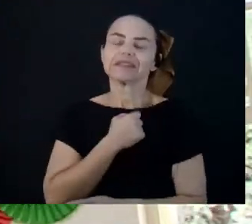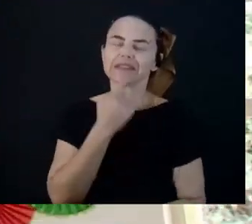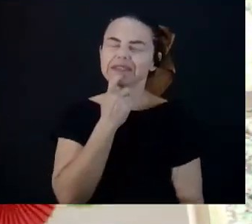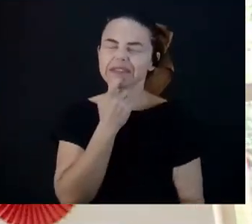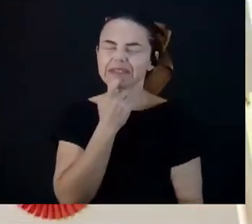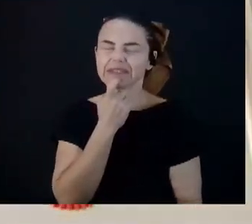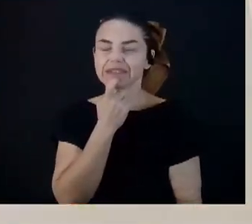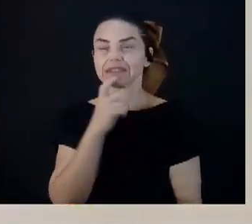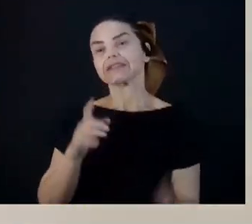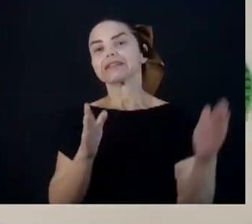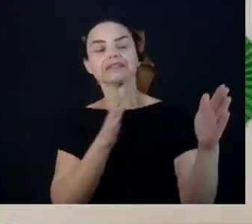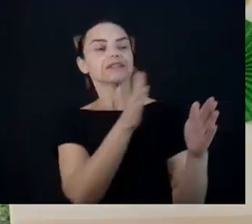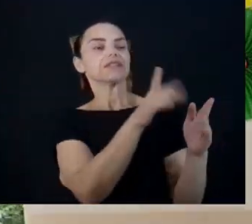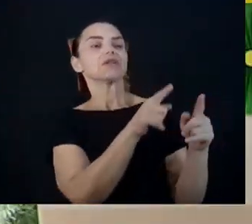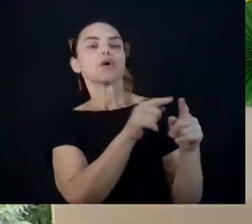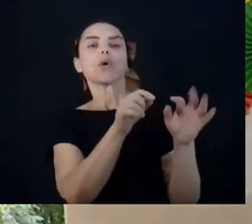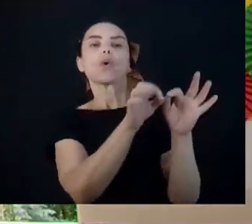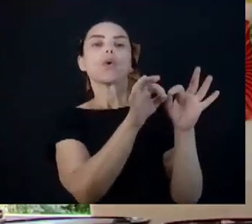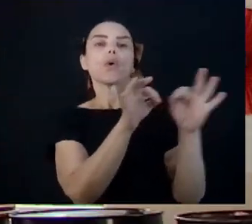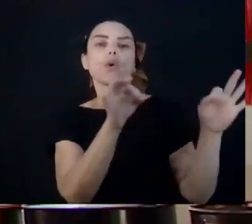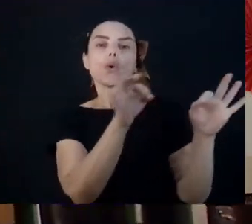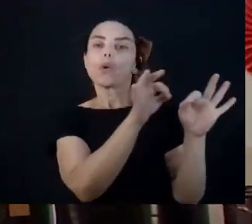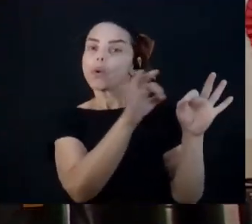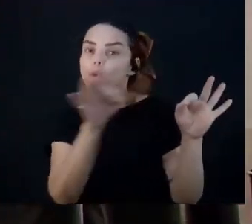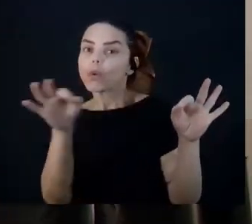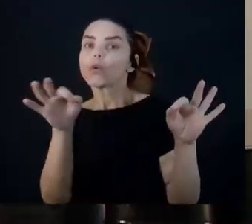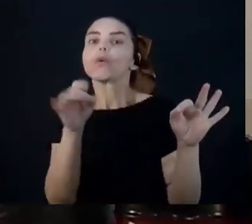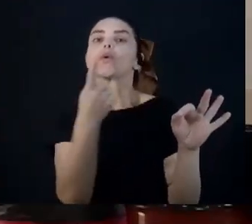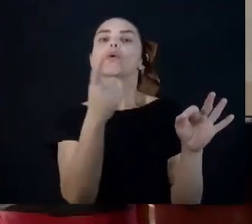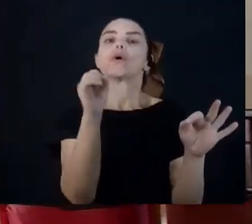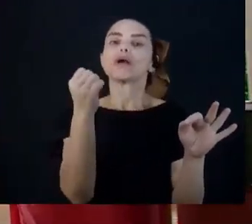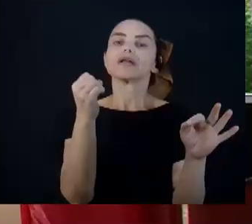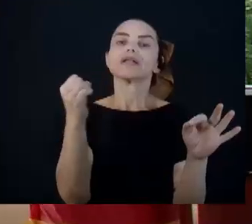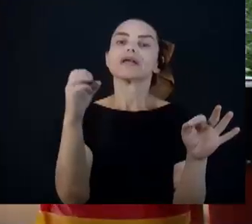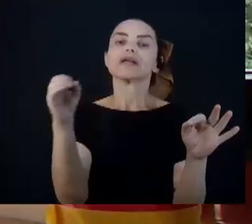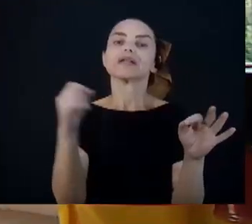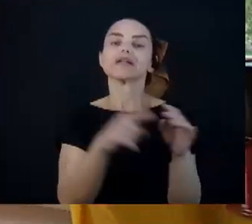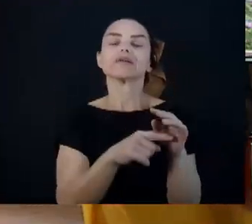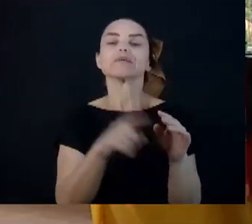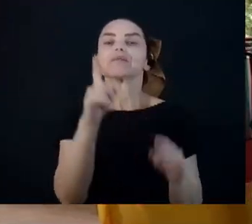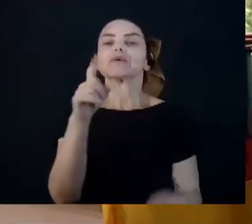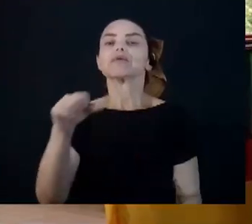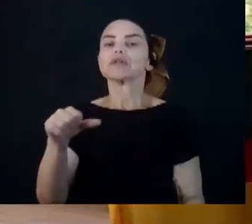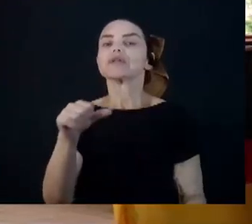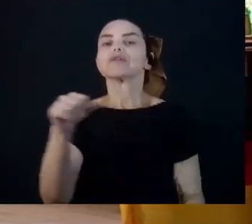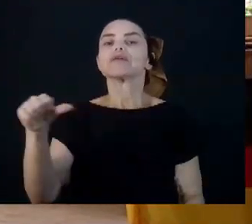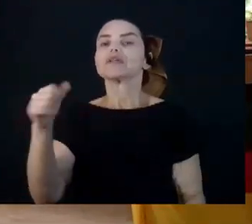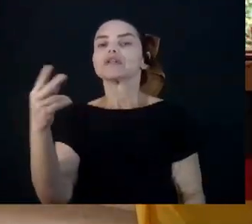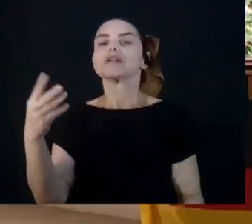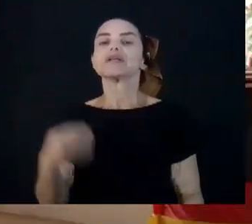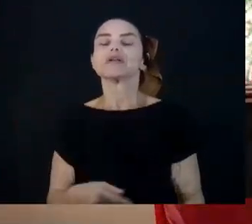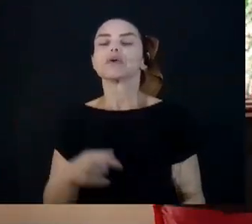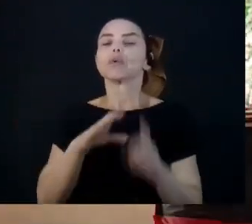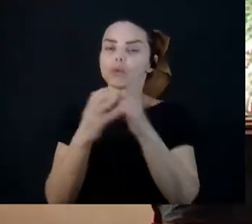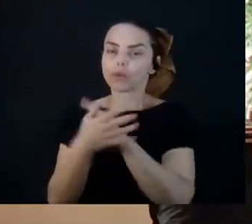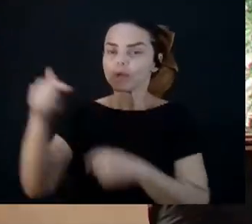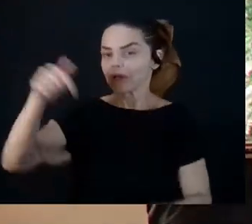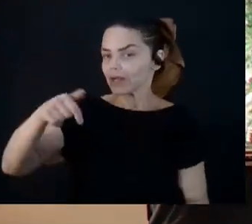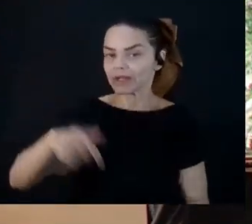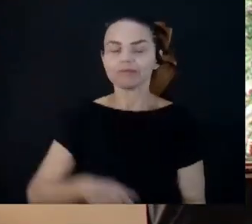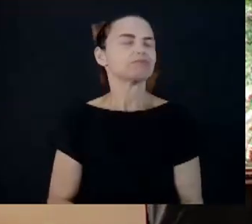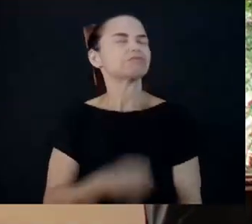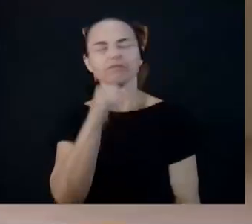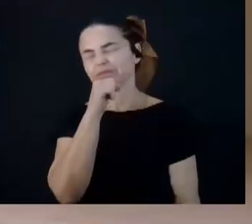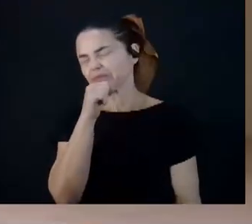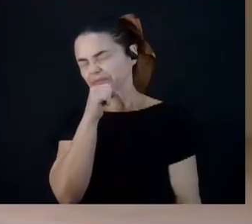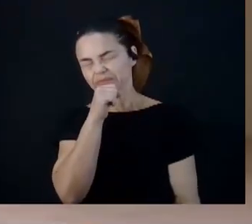até 1933, os cultos eram feitos aqui nesse salão, né? Eles não tinham construído ainda